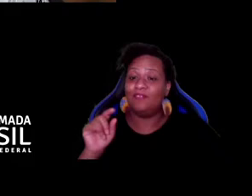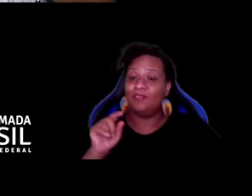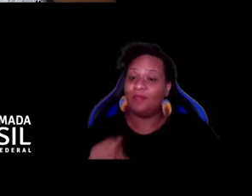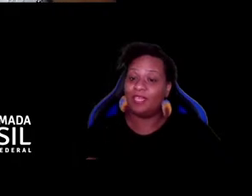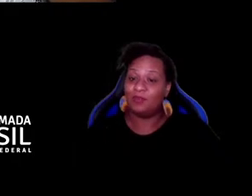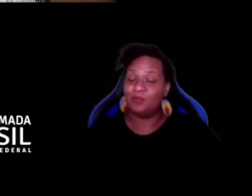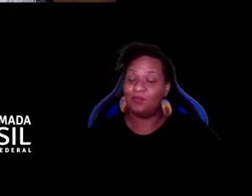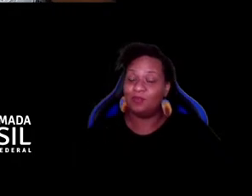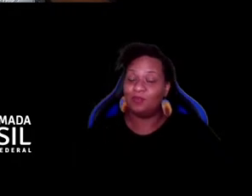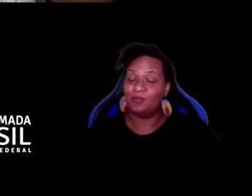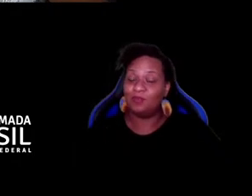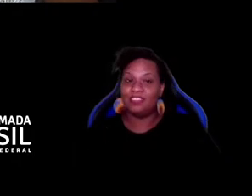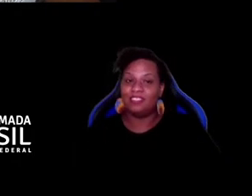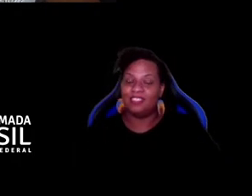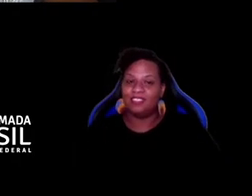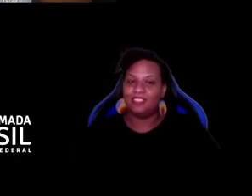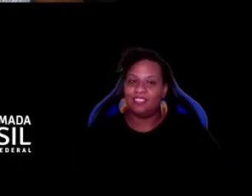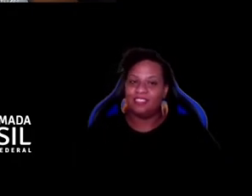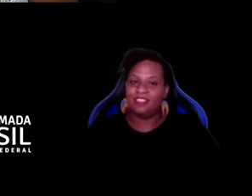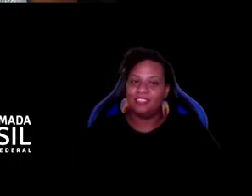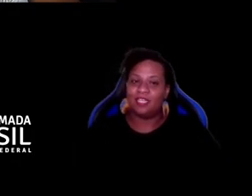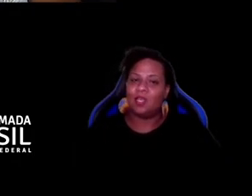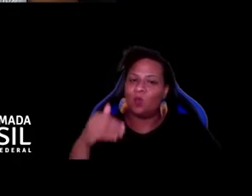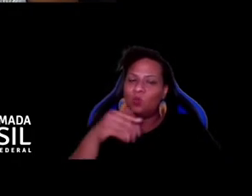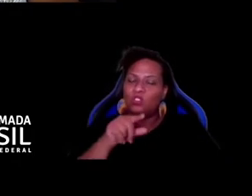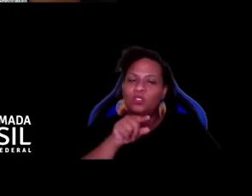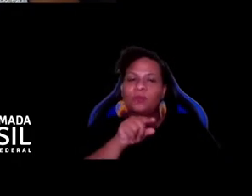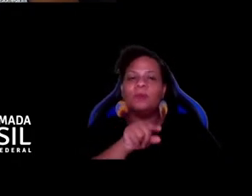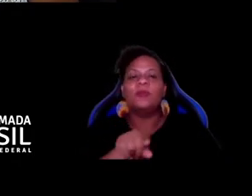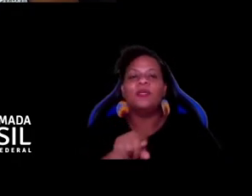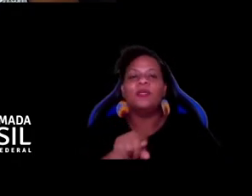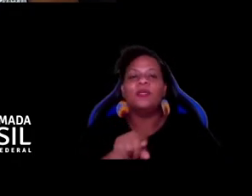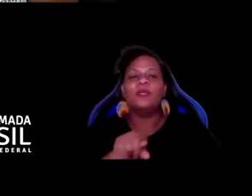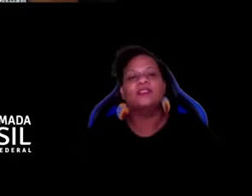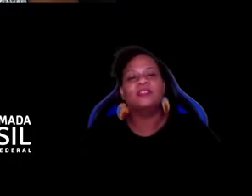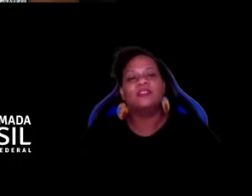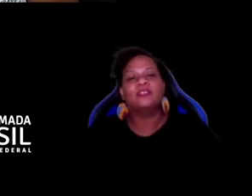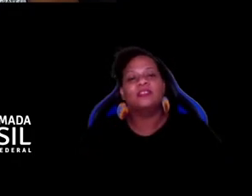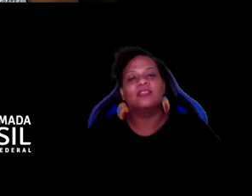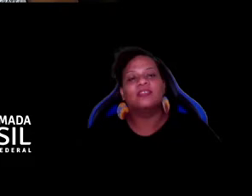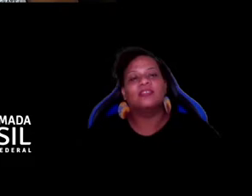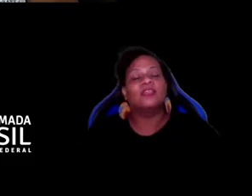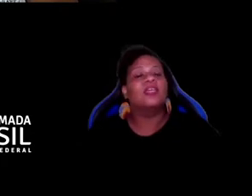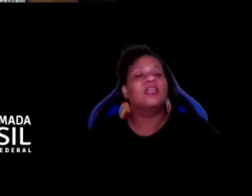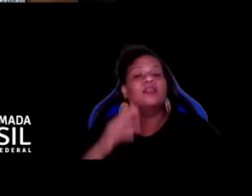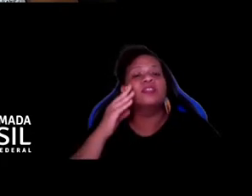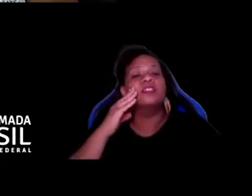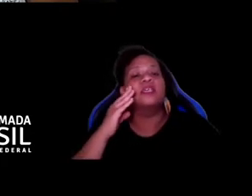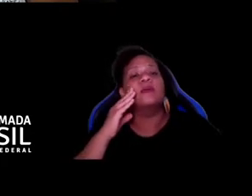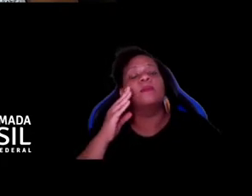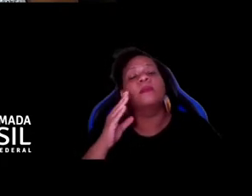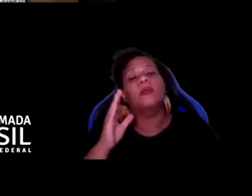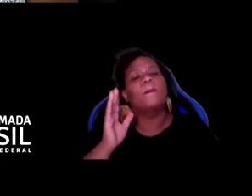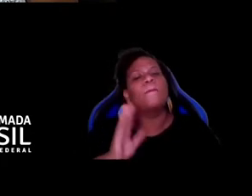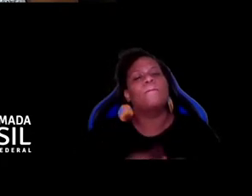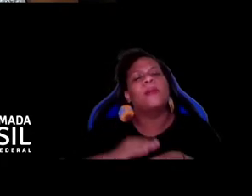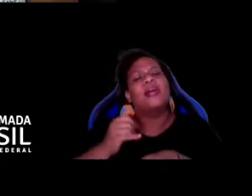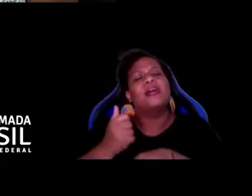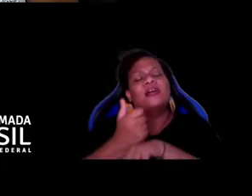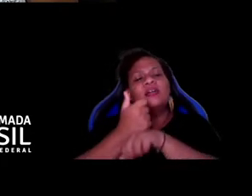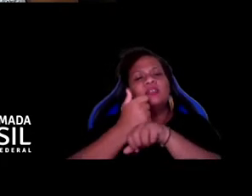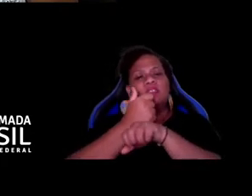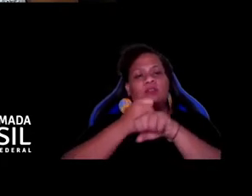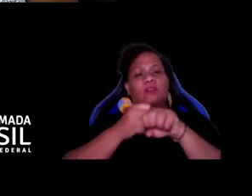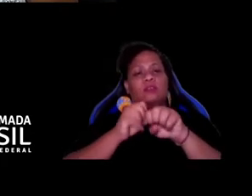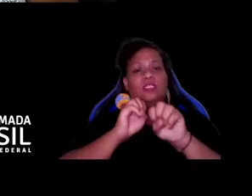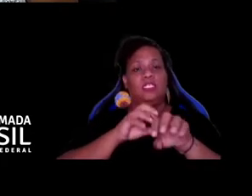isso, mestre, eu queria fazer aqui uma última pergunta. Eu queria saber, assim, qual foi o maior ensinamento que